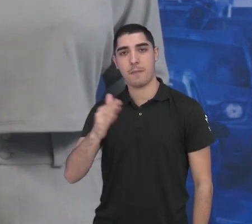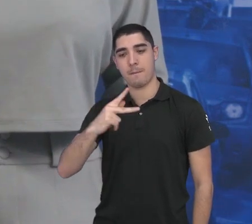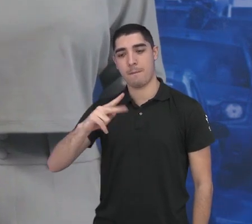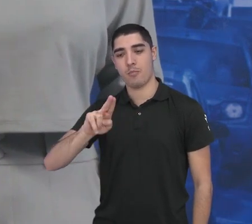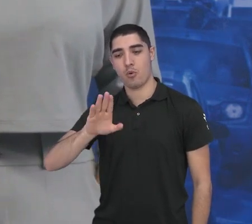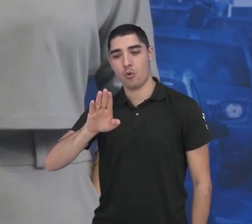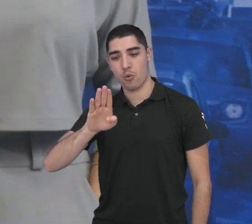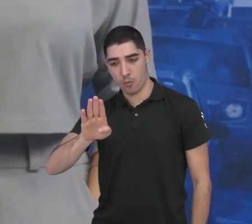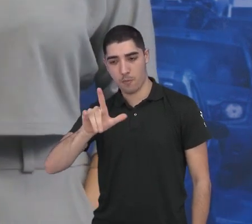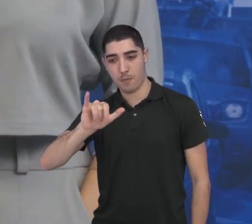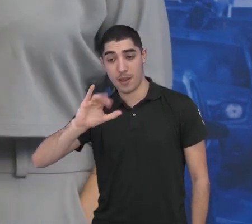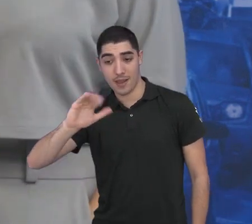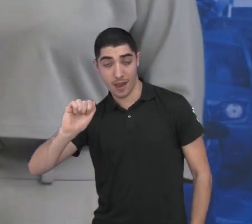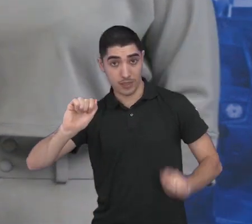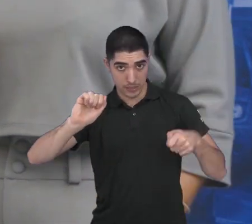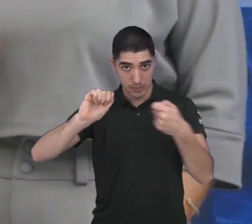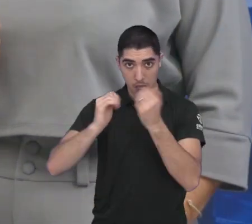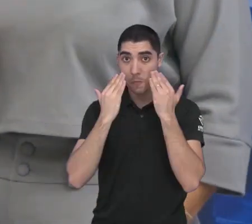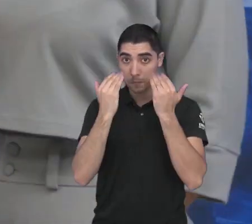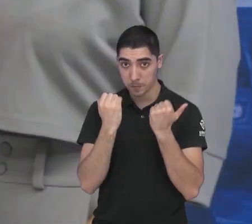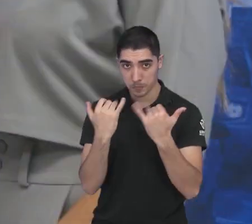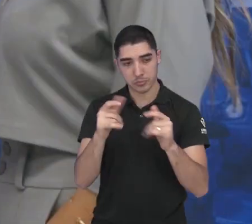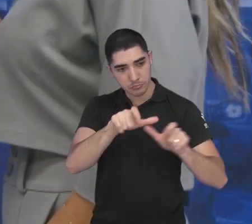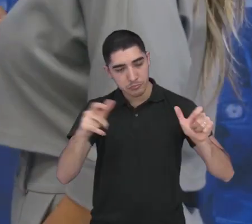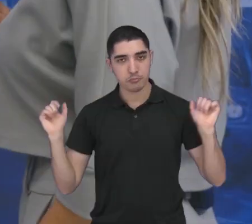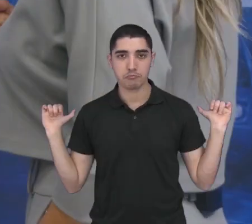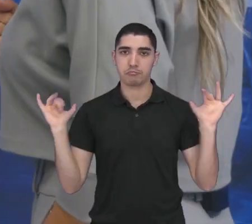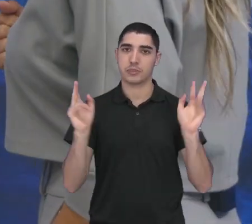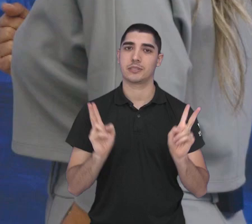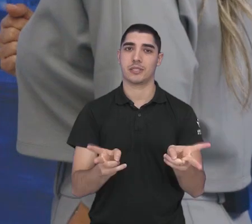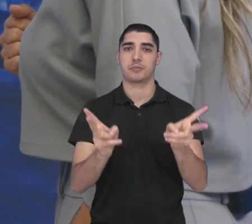participação popular e o exercício da cidadania.